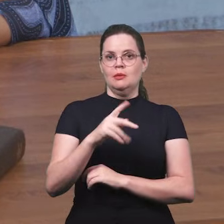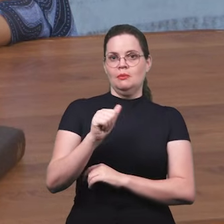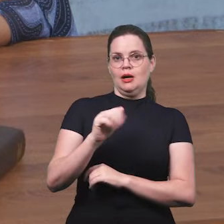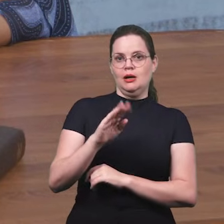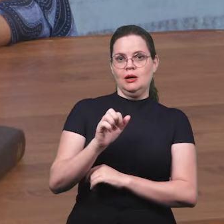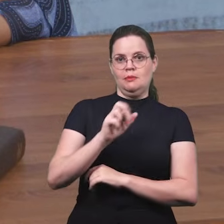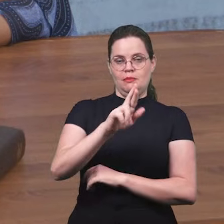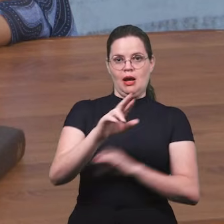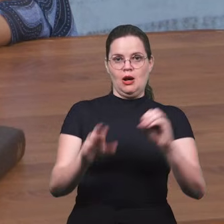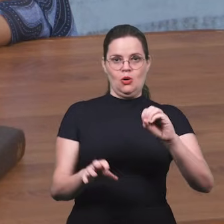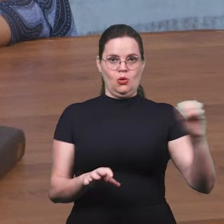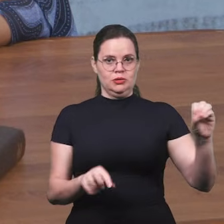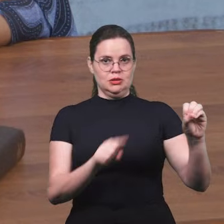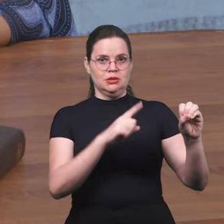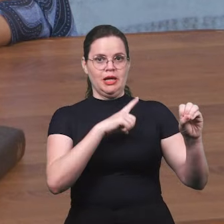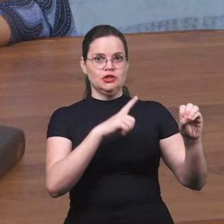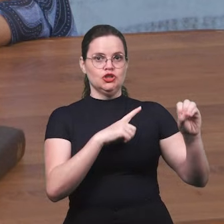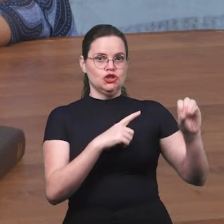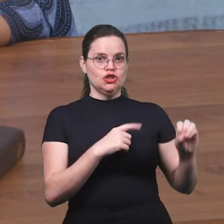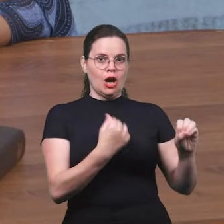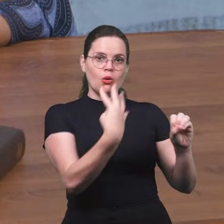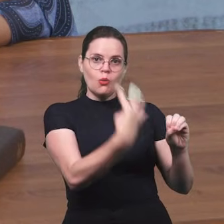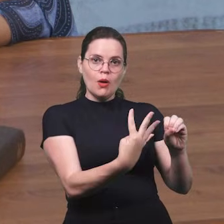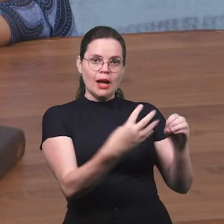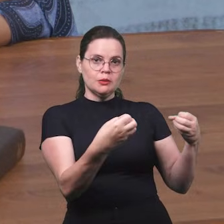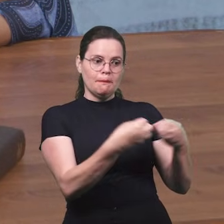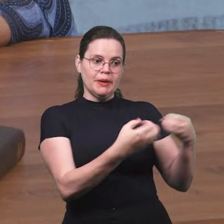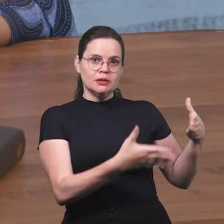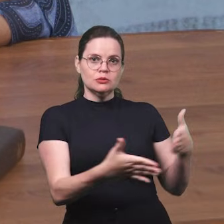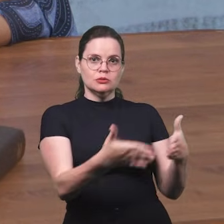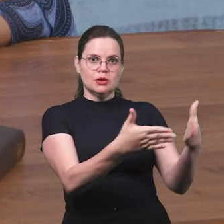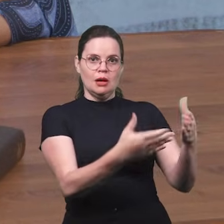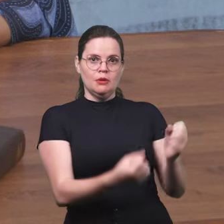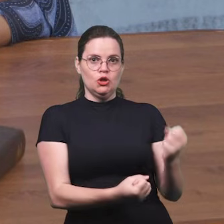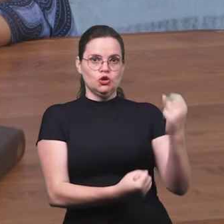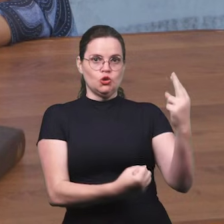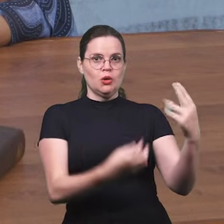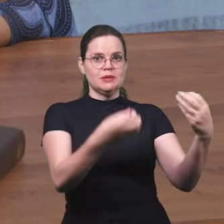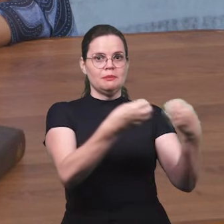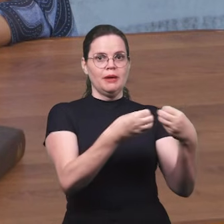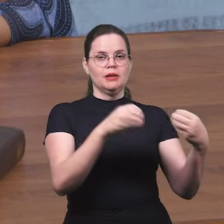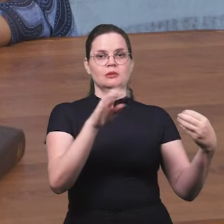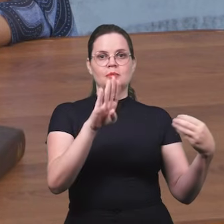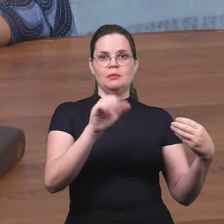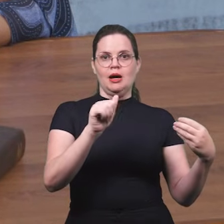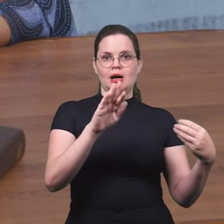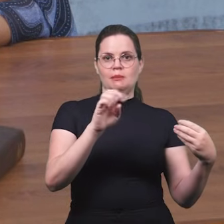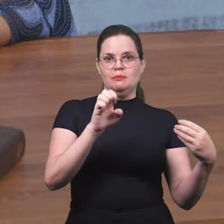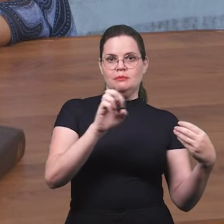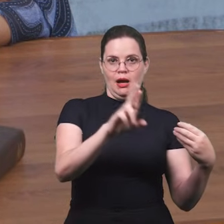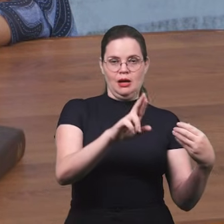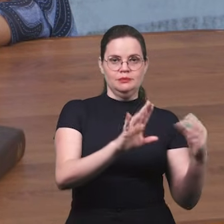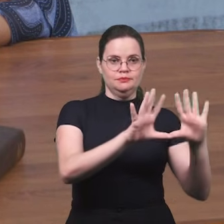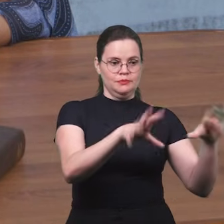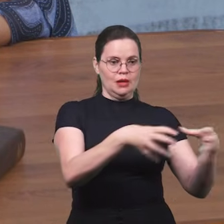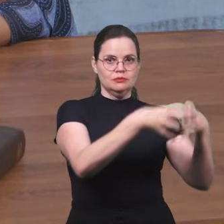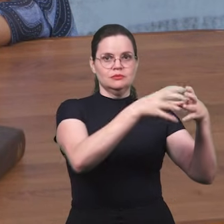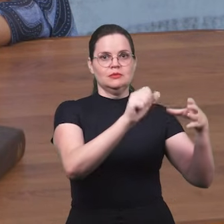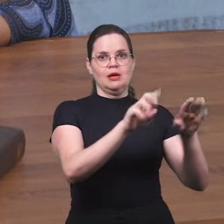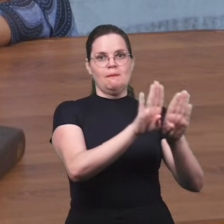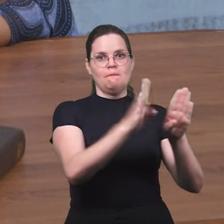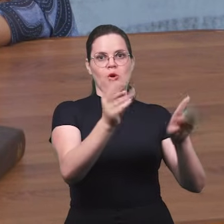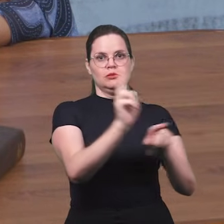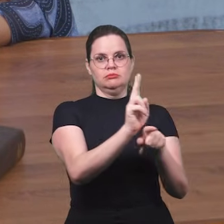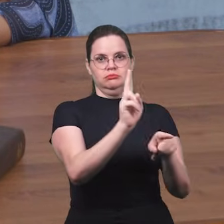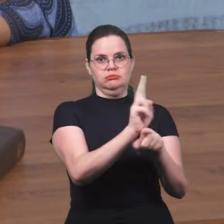ocidente, 4 junto ao caminho, 2 junto a Parbar. Estas são as turmas dos